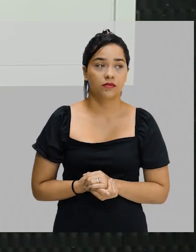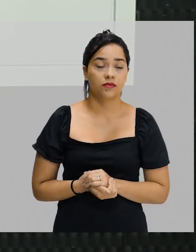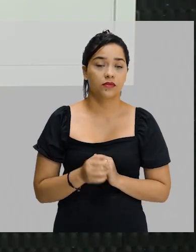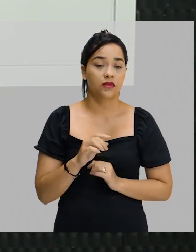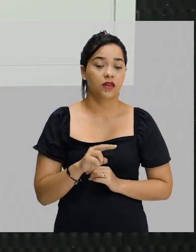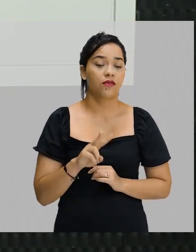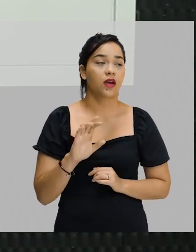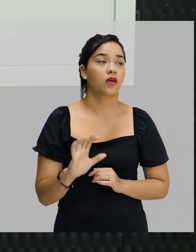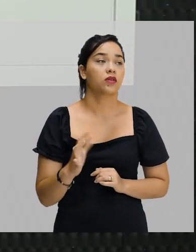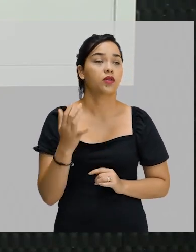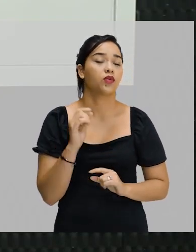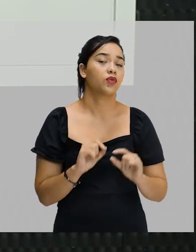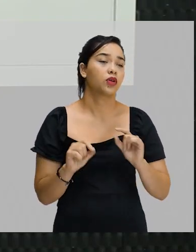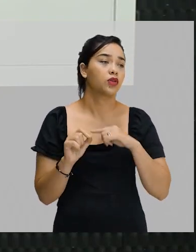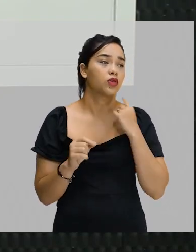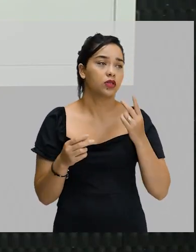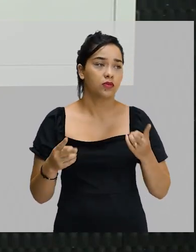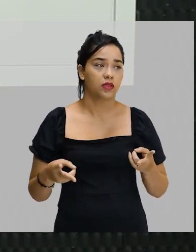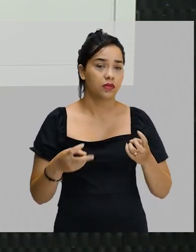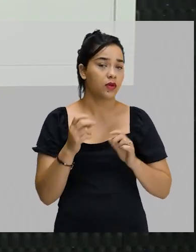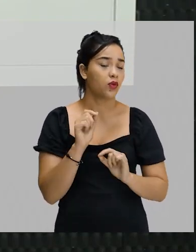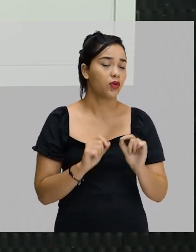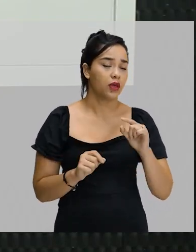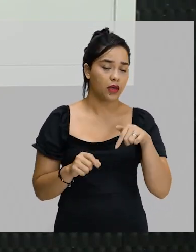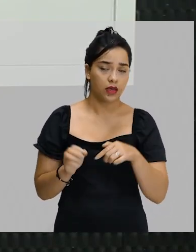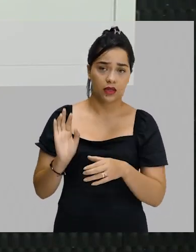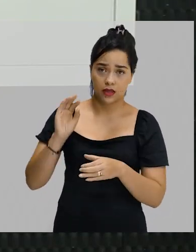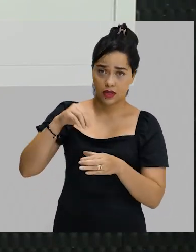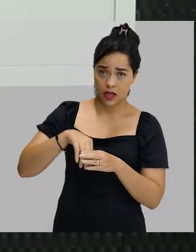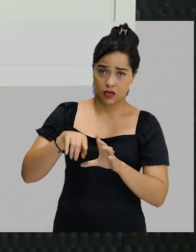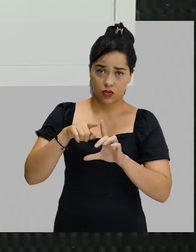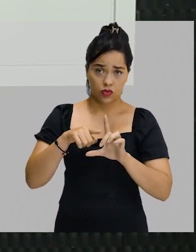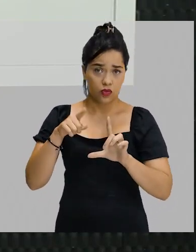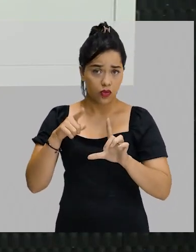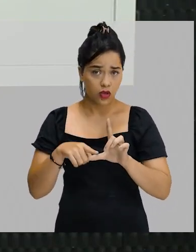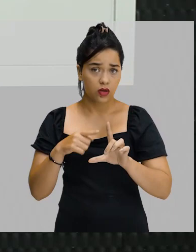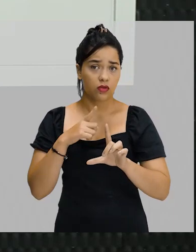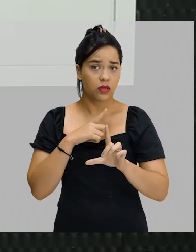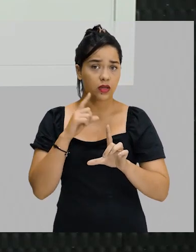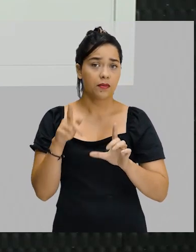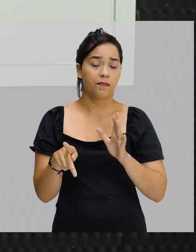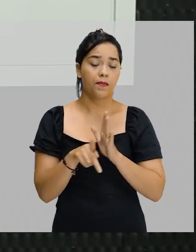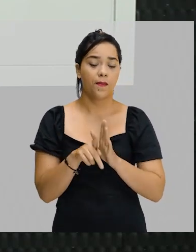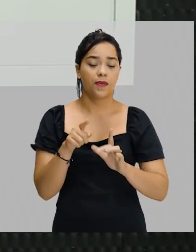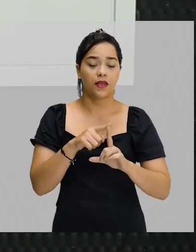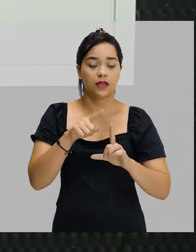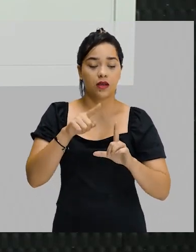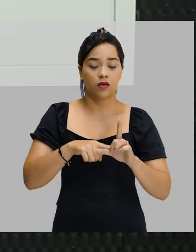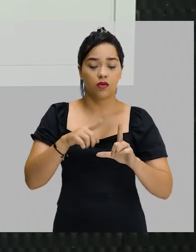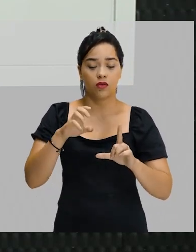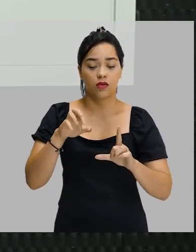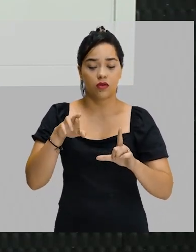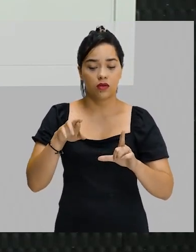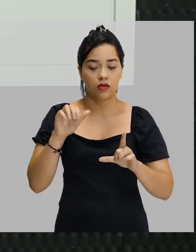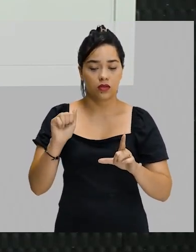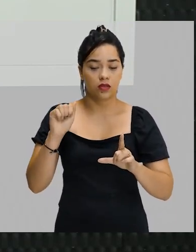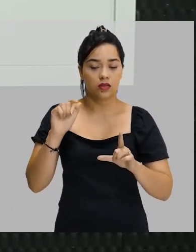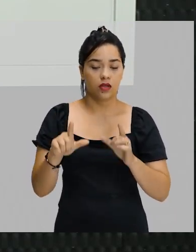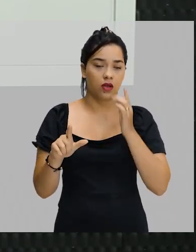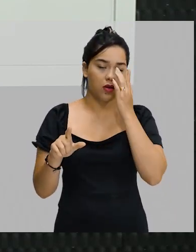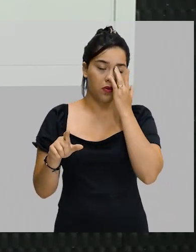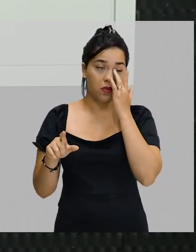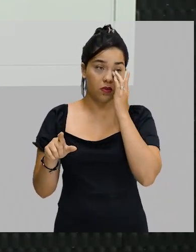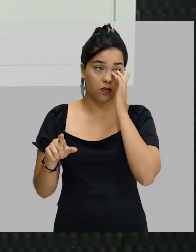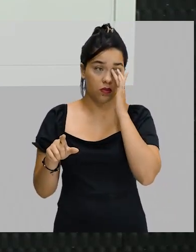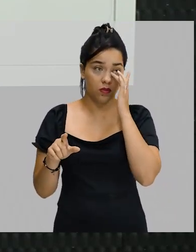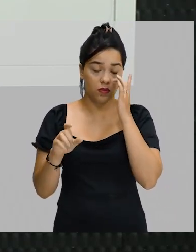ela vai fazer? Ó? O que nós vamos perceber? Aqui dentro do ângulo. Nós estamos falando desse ângulo central. Ok? Neste ângulo central.